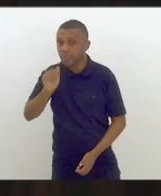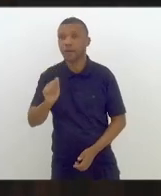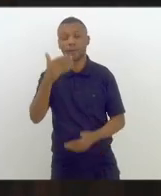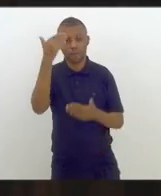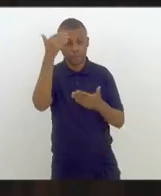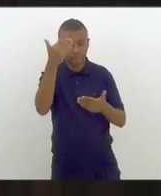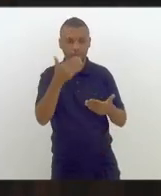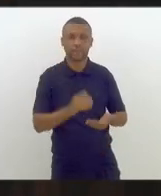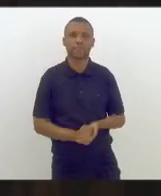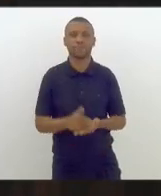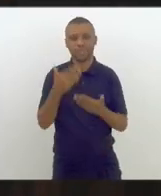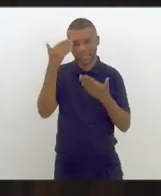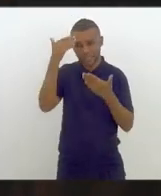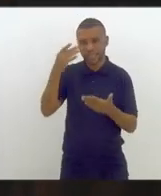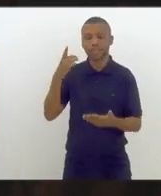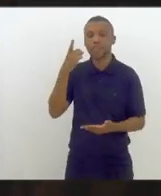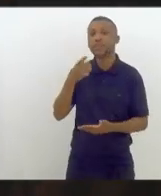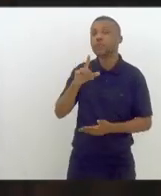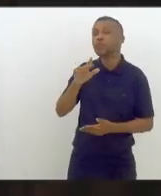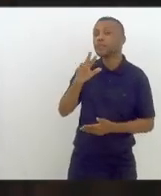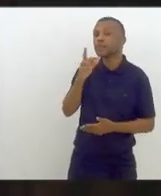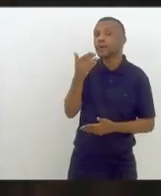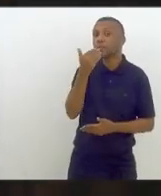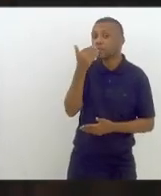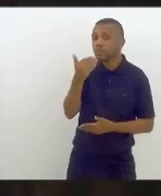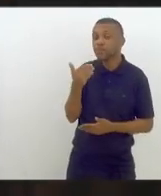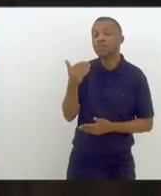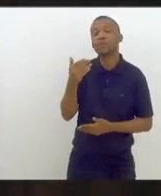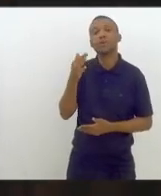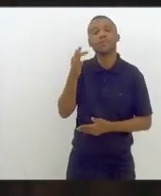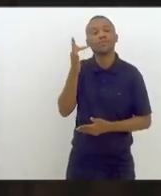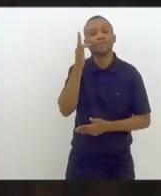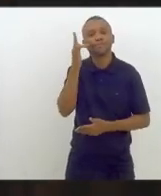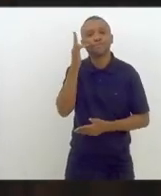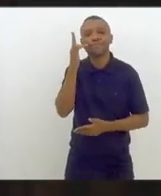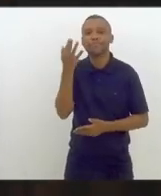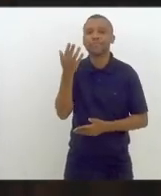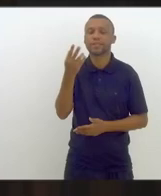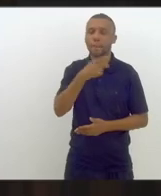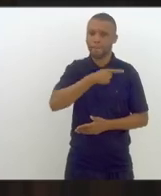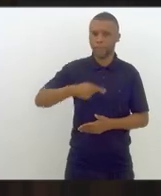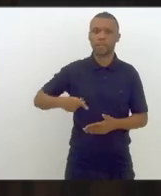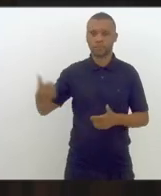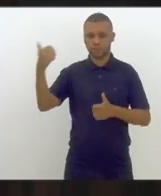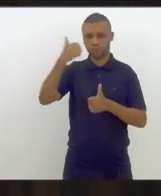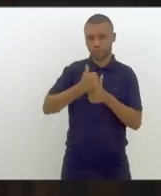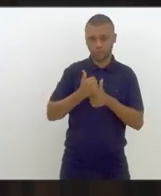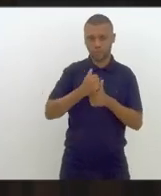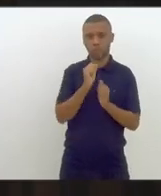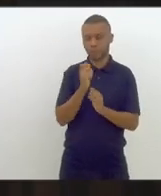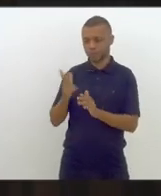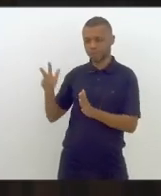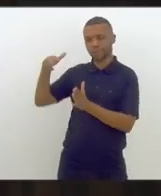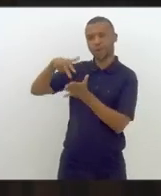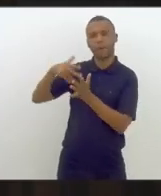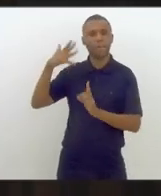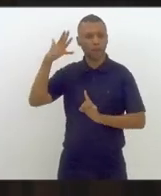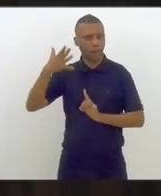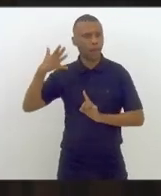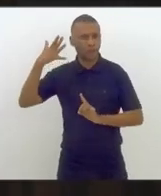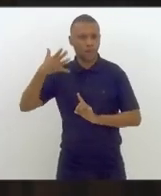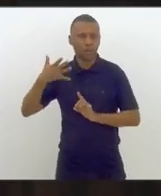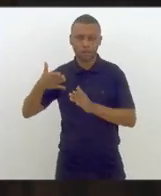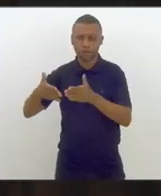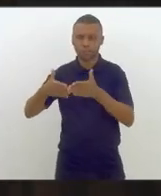Agradecendo a deputada Lucinha, eu queria pedir ao deputado Flávio Serafini que presidisse aqui, para que eu possa fazer uso da palavra,